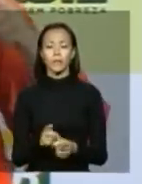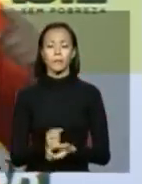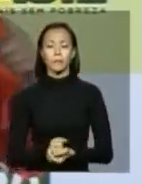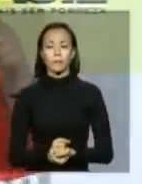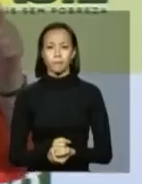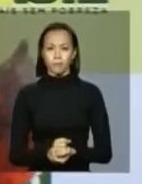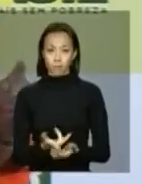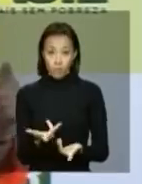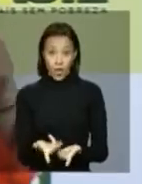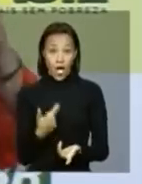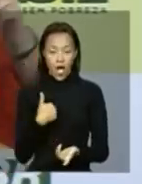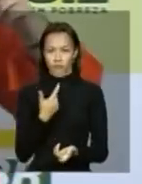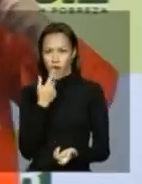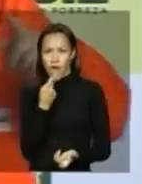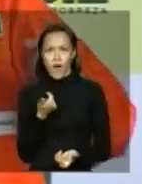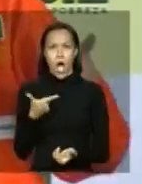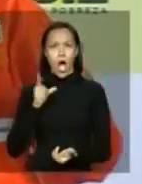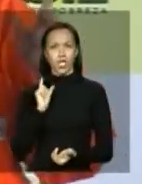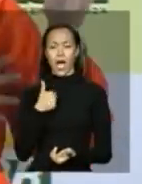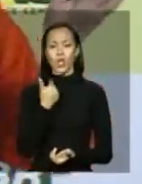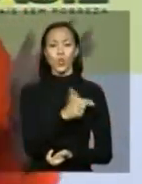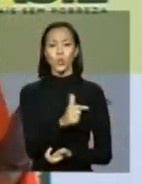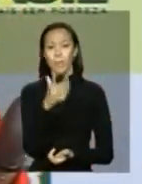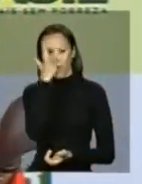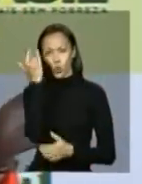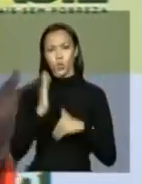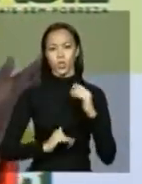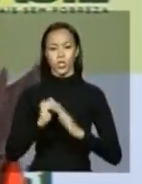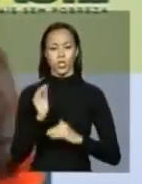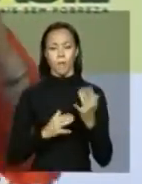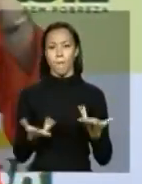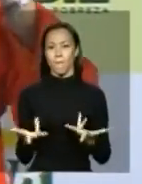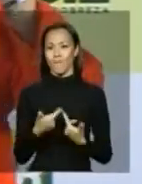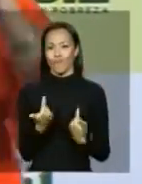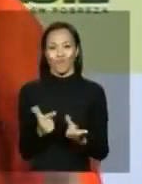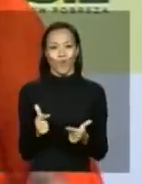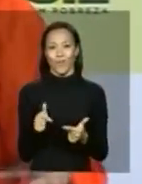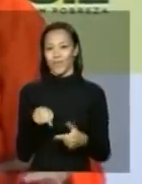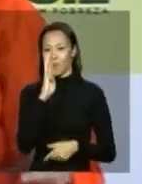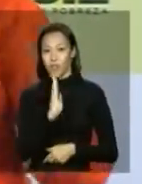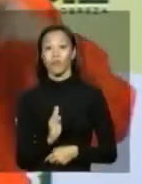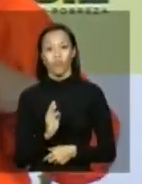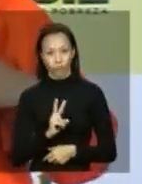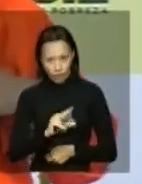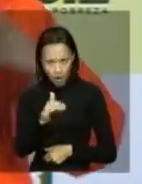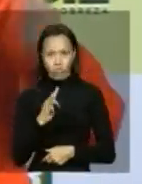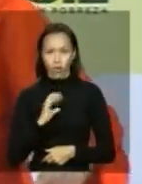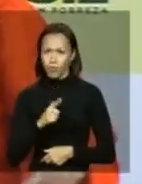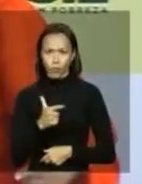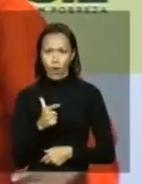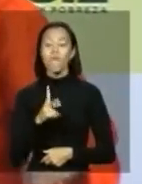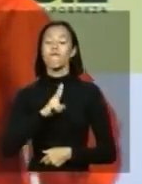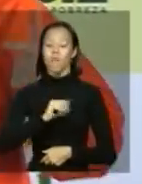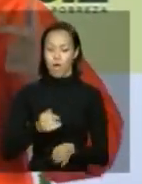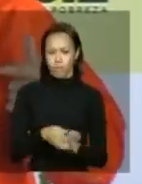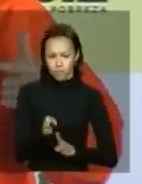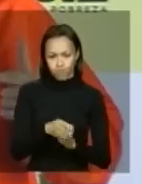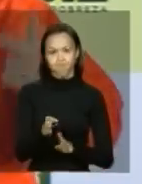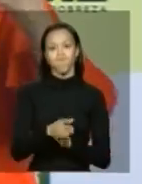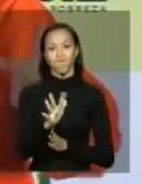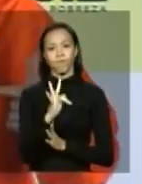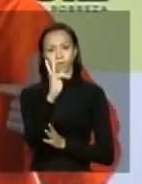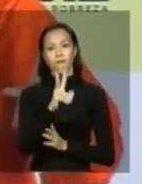trabalhos que diziam, não tem trabalhador especializado no Brasil. Terá. Se não tem, vai ter.